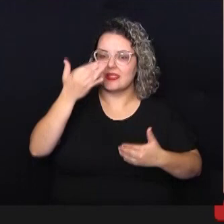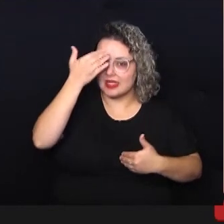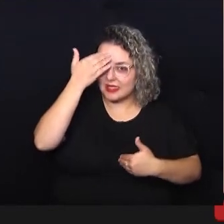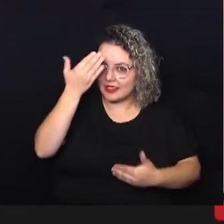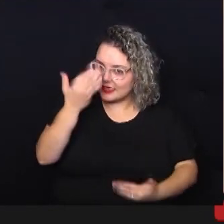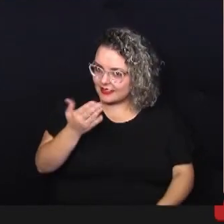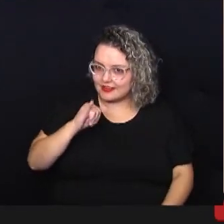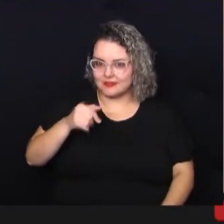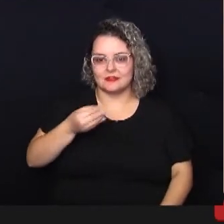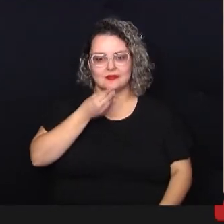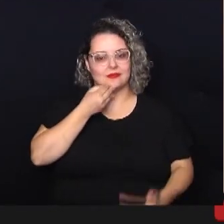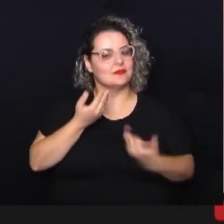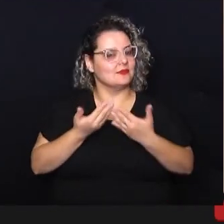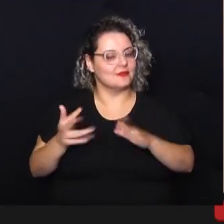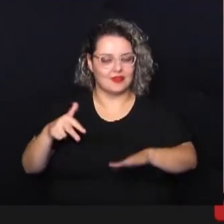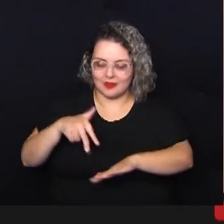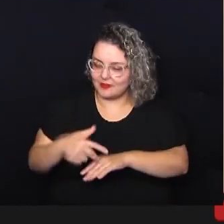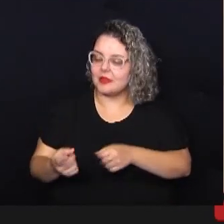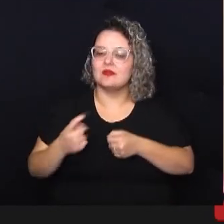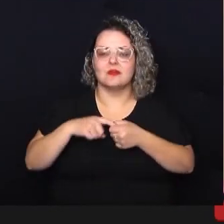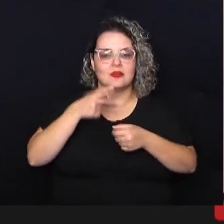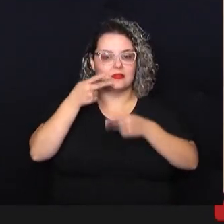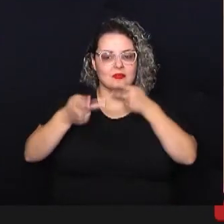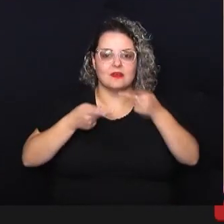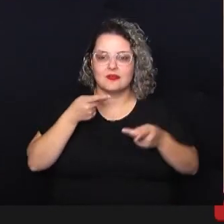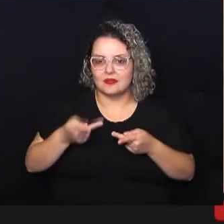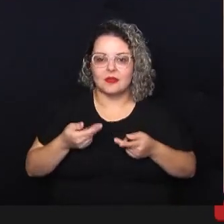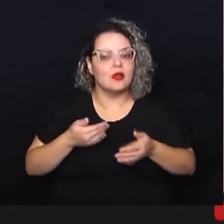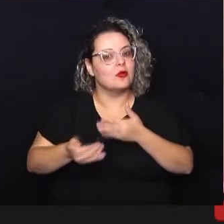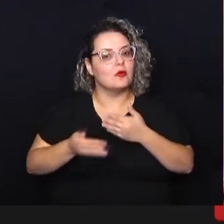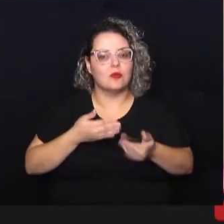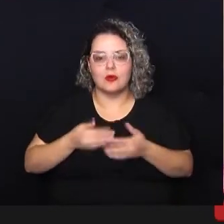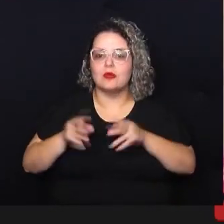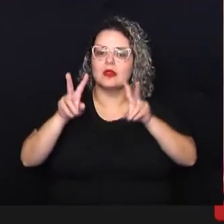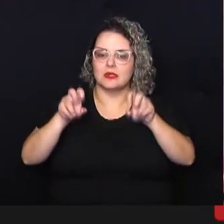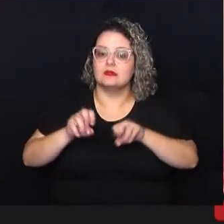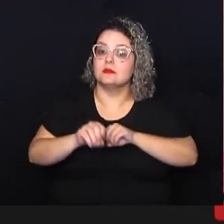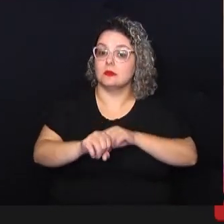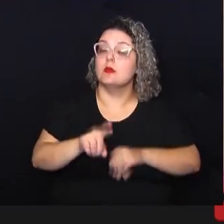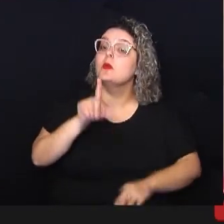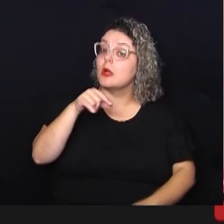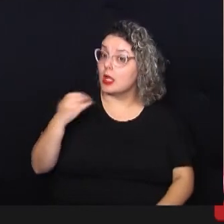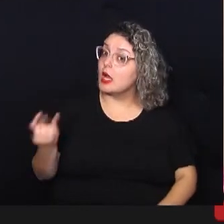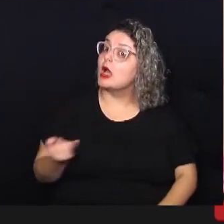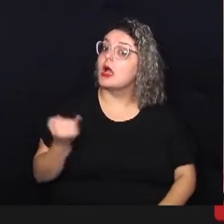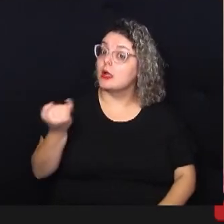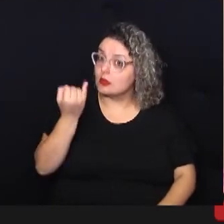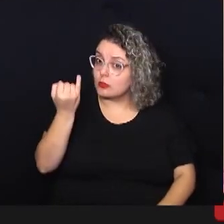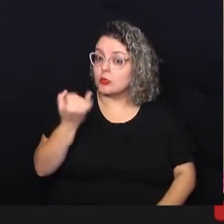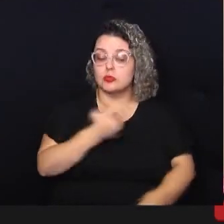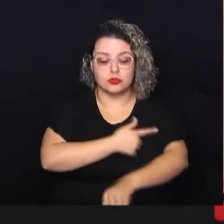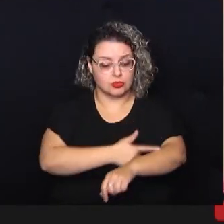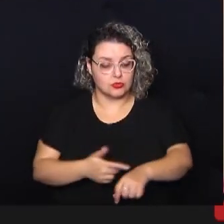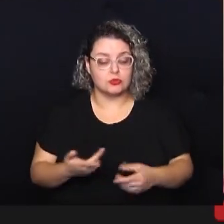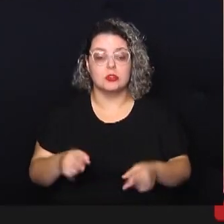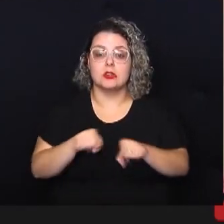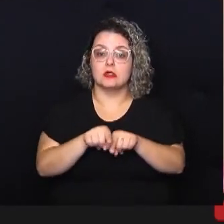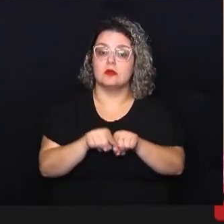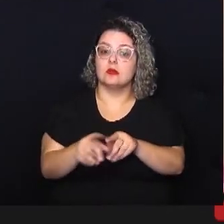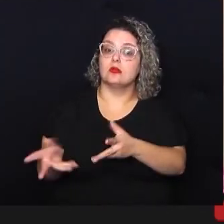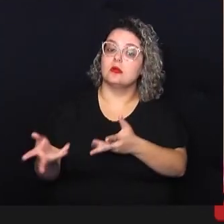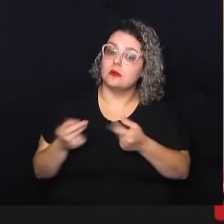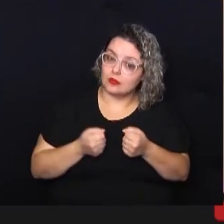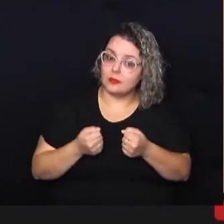Estou à disposição para voltar para falar de qualquer tema de educação, porque realmente é muito importante, né? Fica o convite para vocês, então, conhecerem